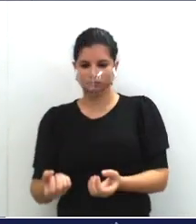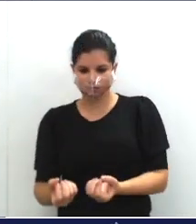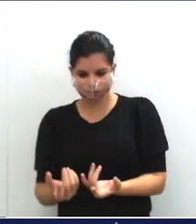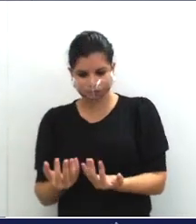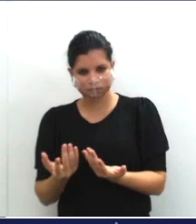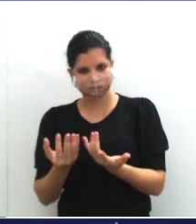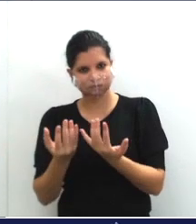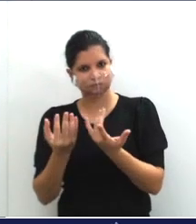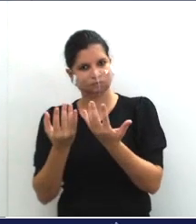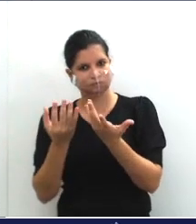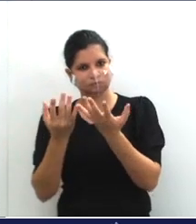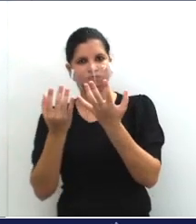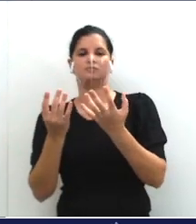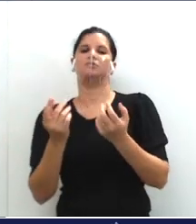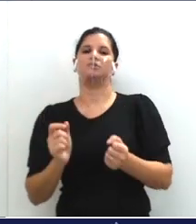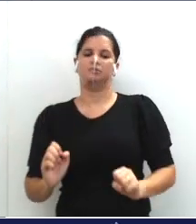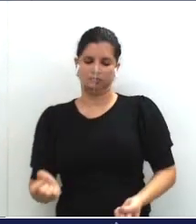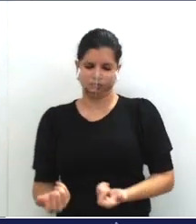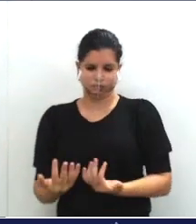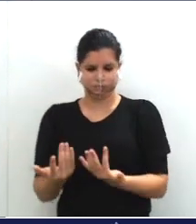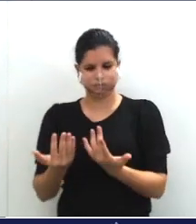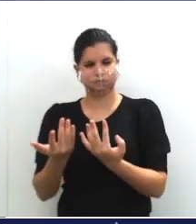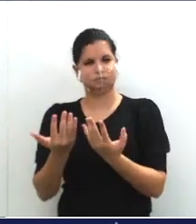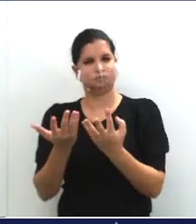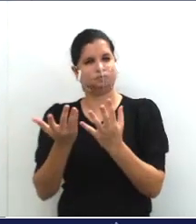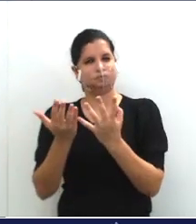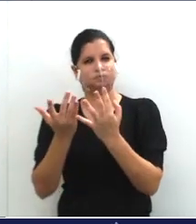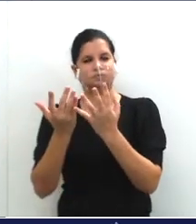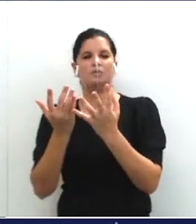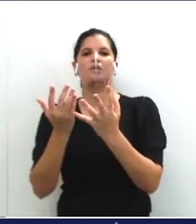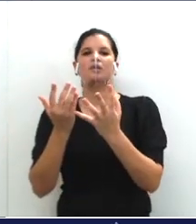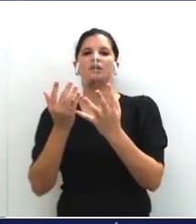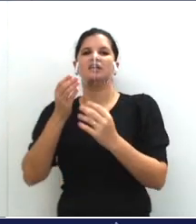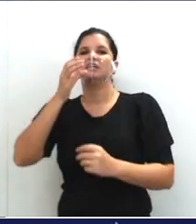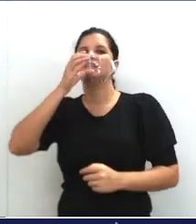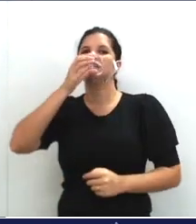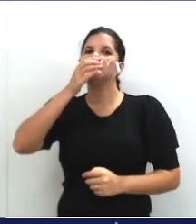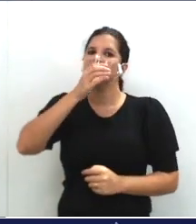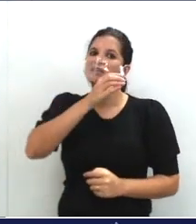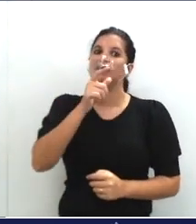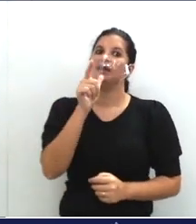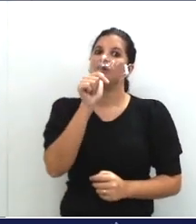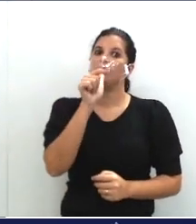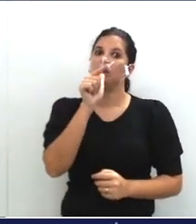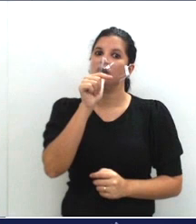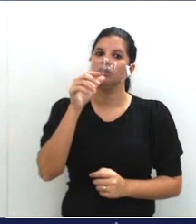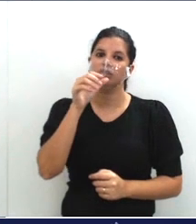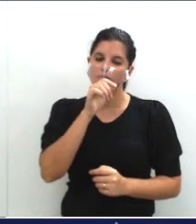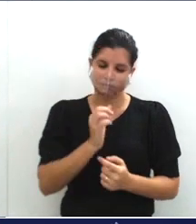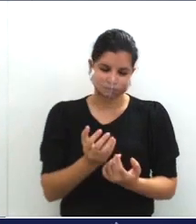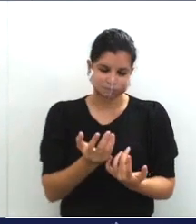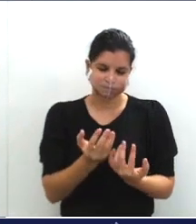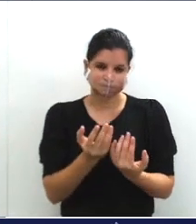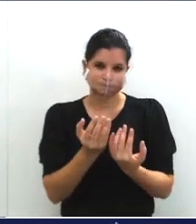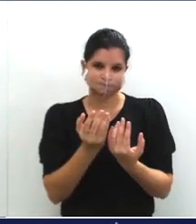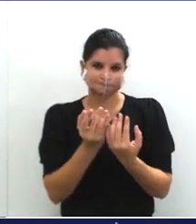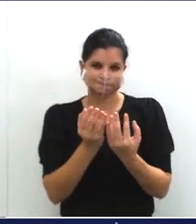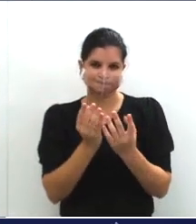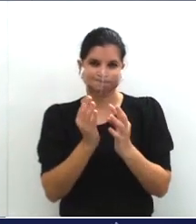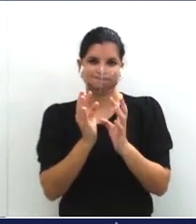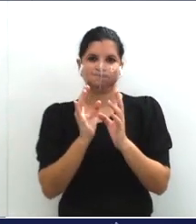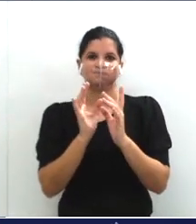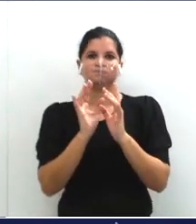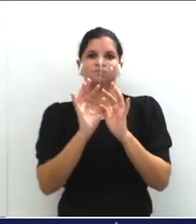queima de combustíveis fósseis. Então, esses combustíveis ele vai aquecer a água, transformando